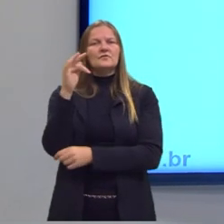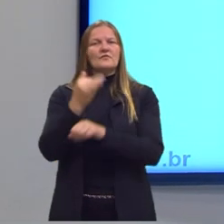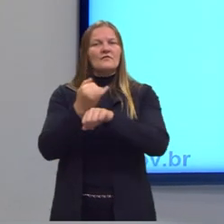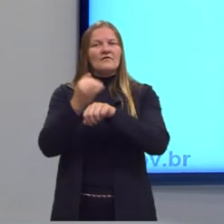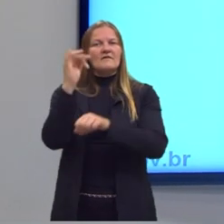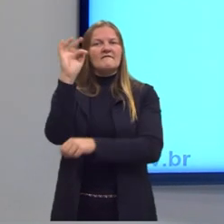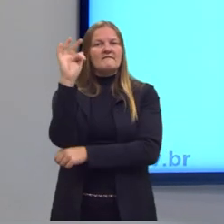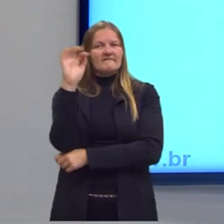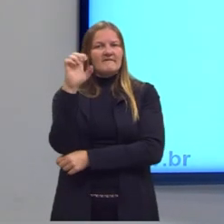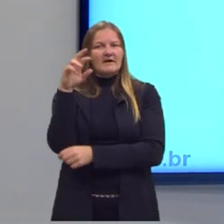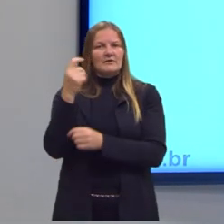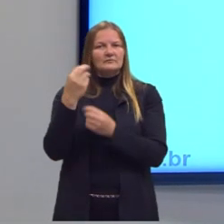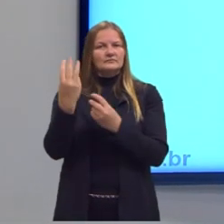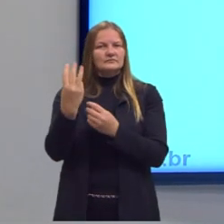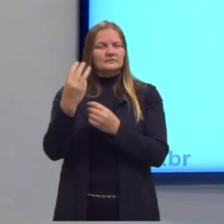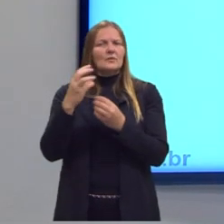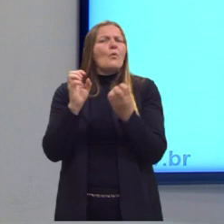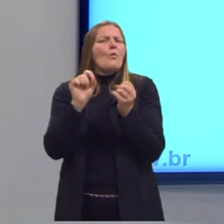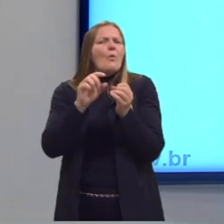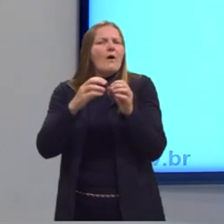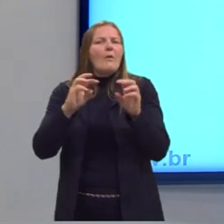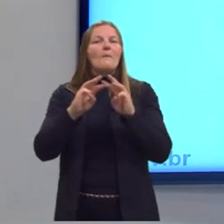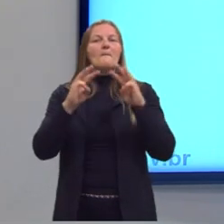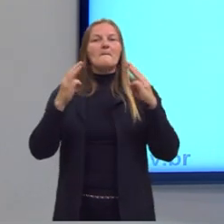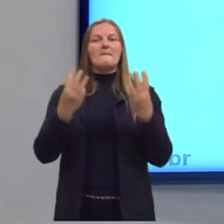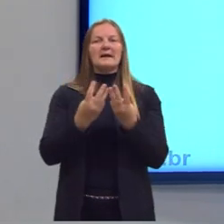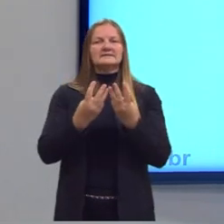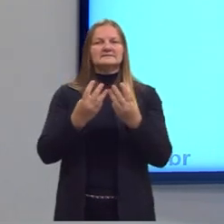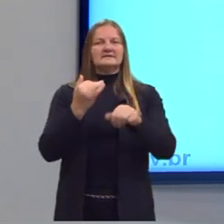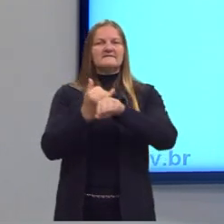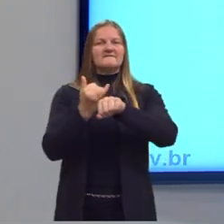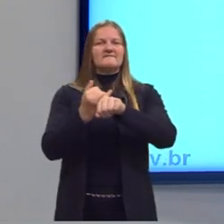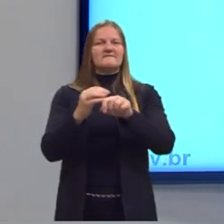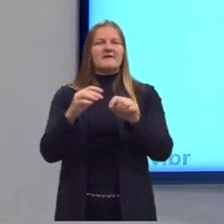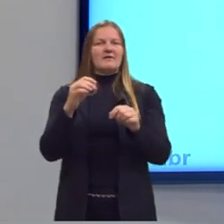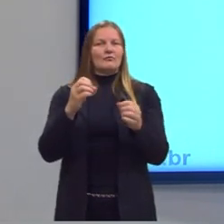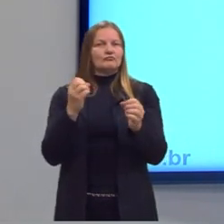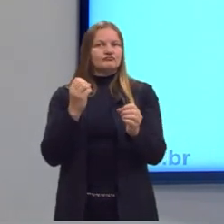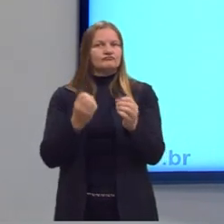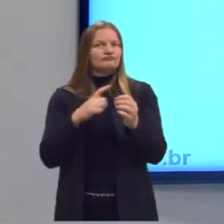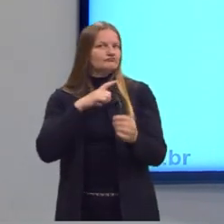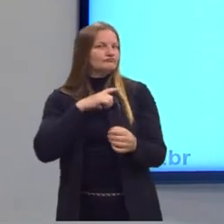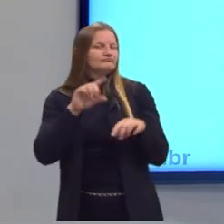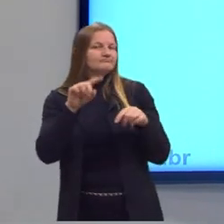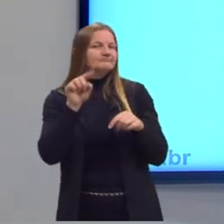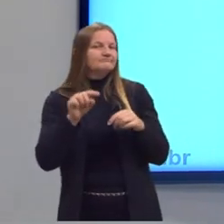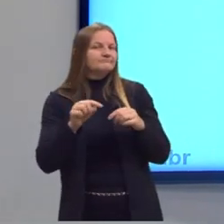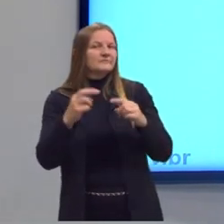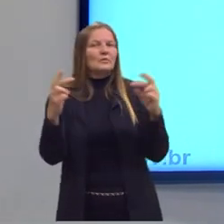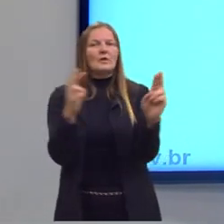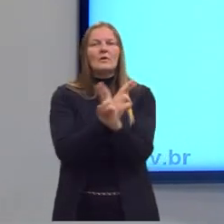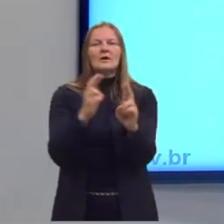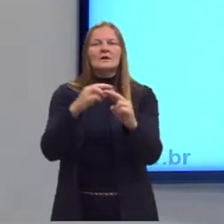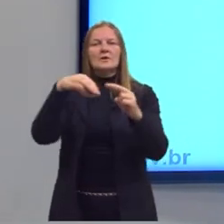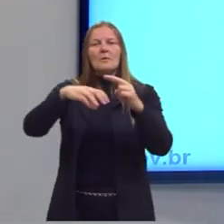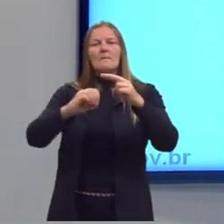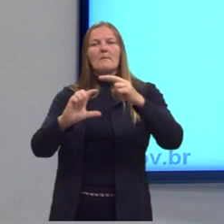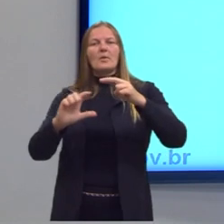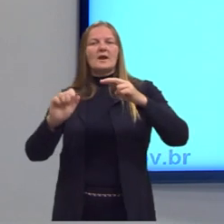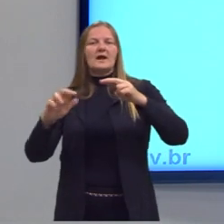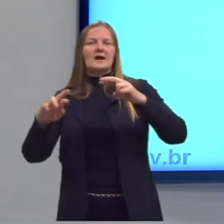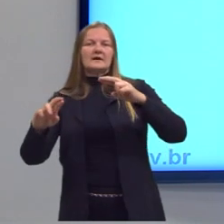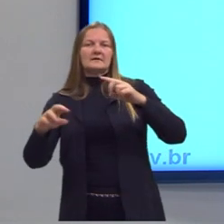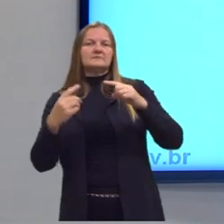massa de ferro metálico é obtido o terceiro passo é Z a relação molar Então tá